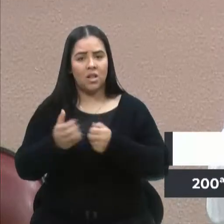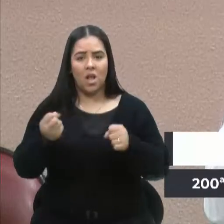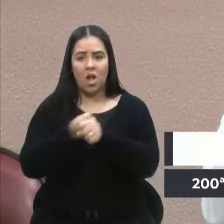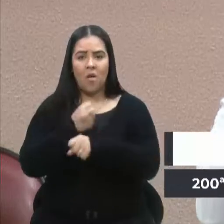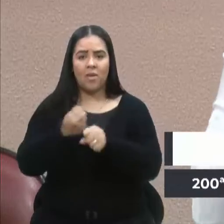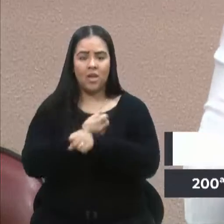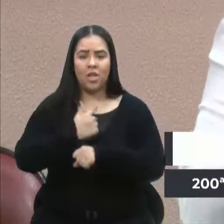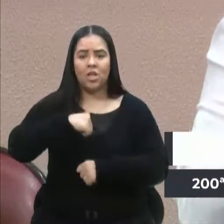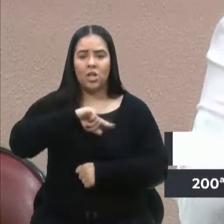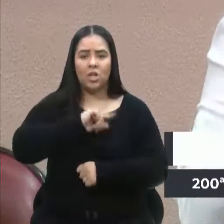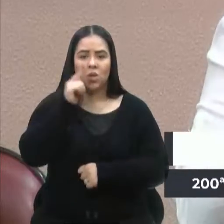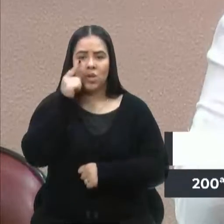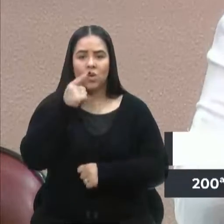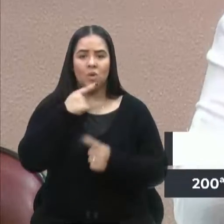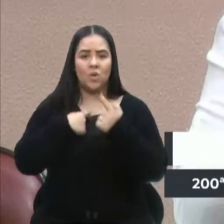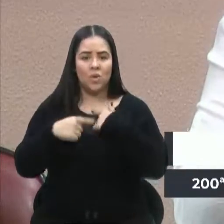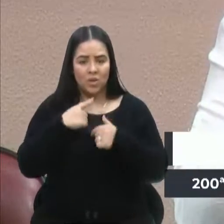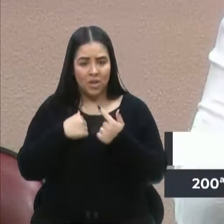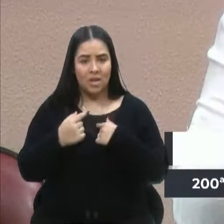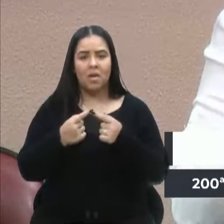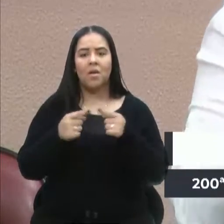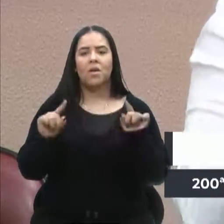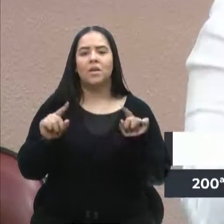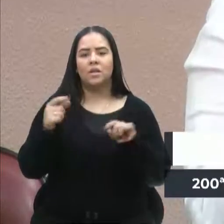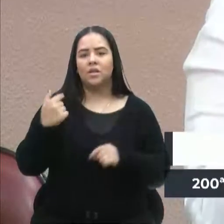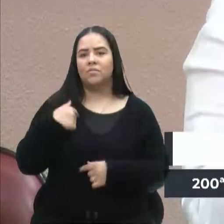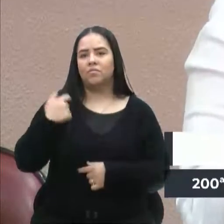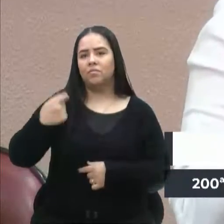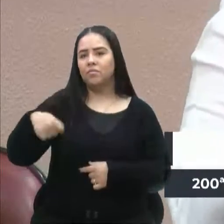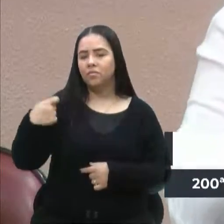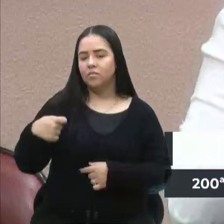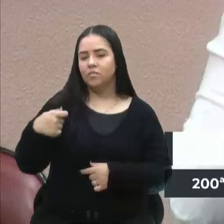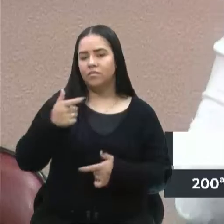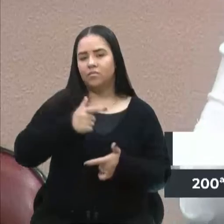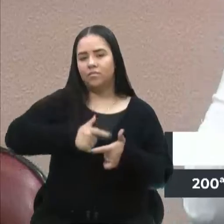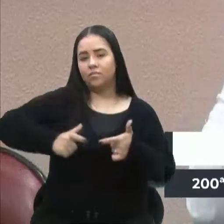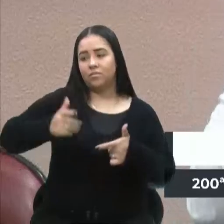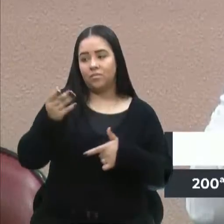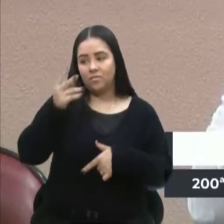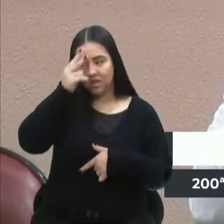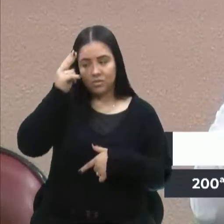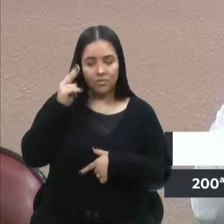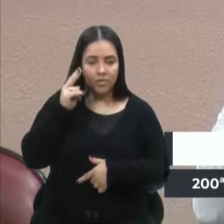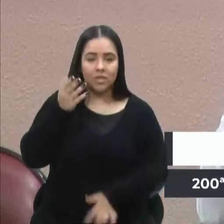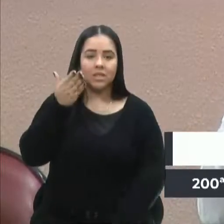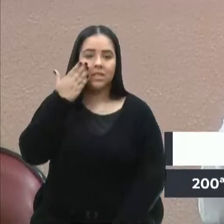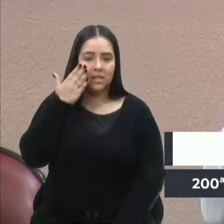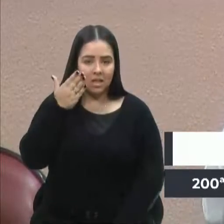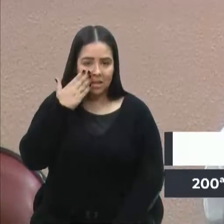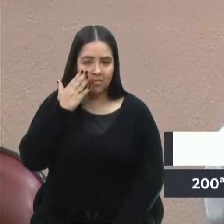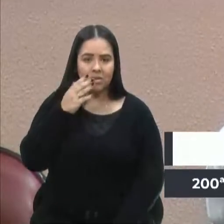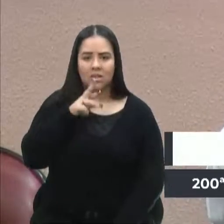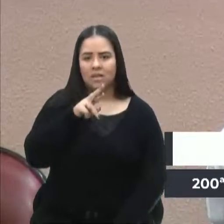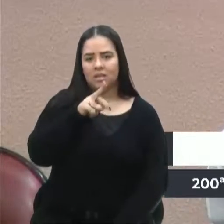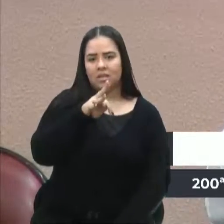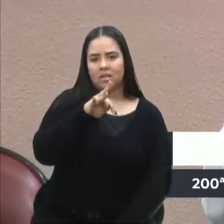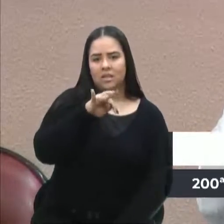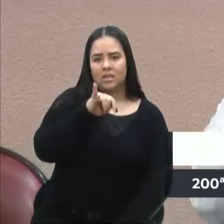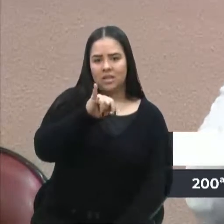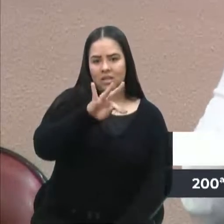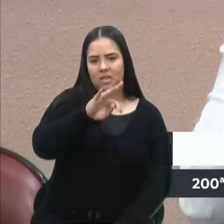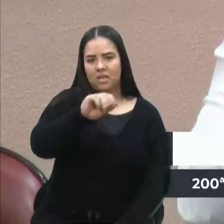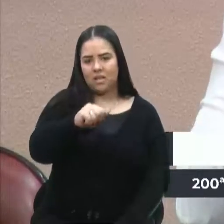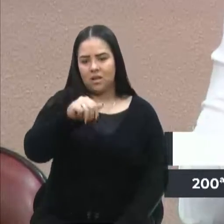gostaria. Mas aqui eu preciso compartilhar, e o vereador Velocino sabe a situação, né? A Rita, o